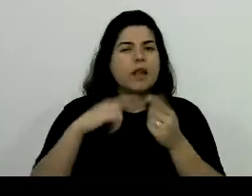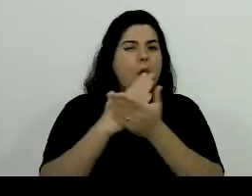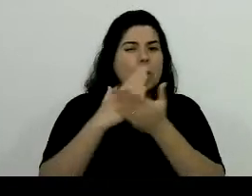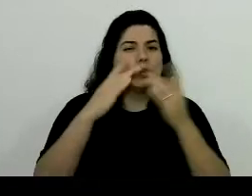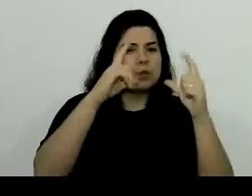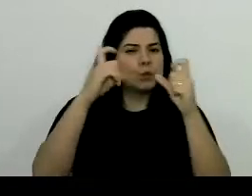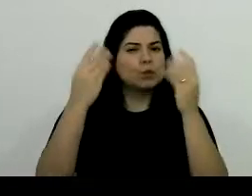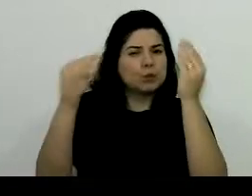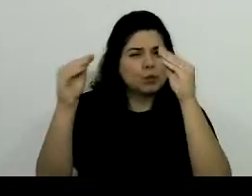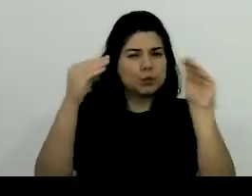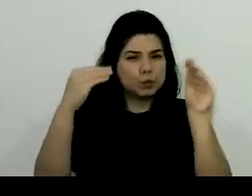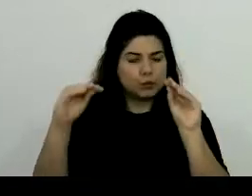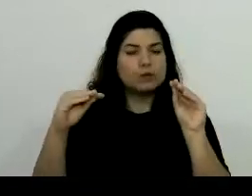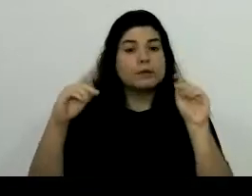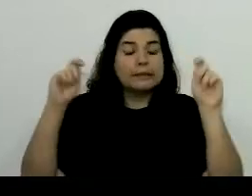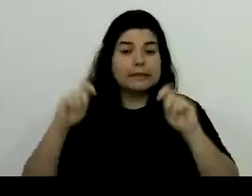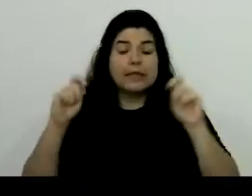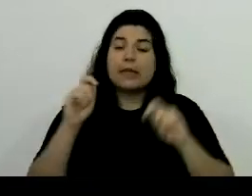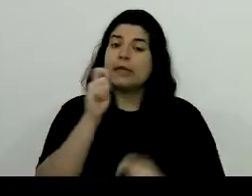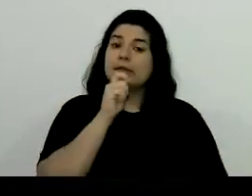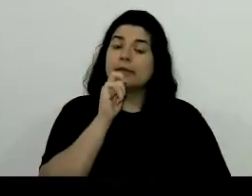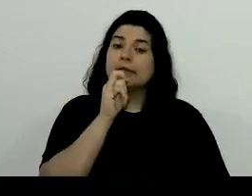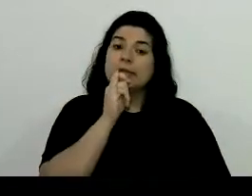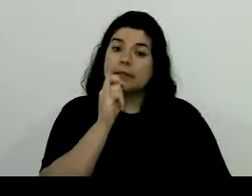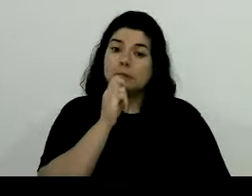podem servir, né, de exemplos para vocês,